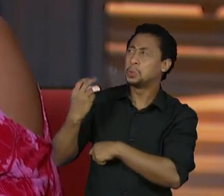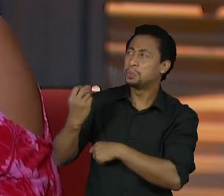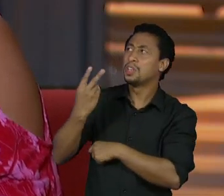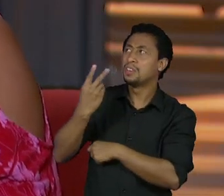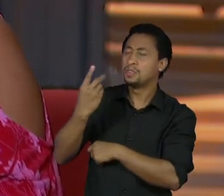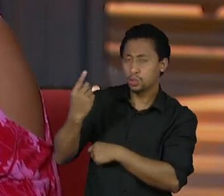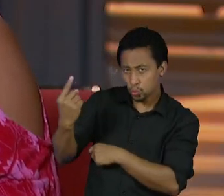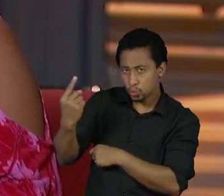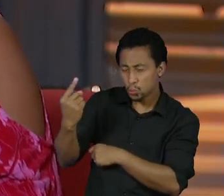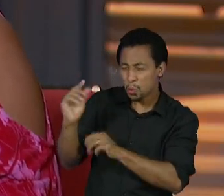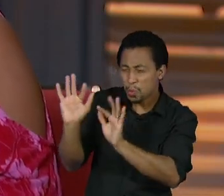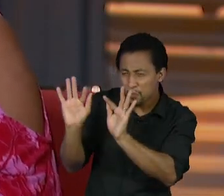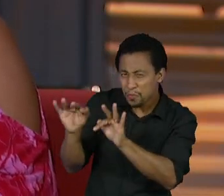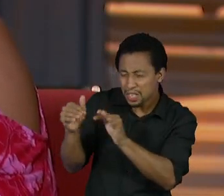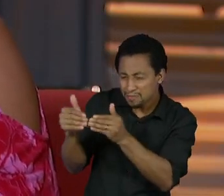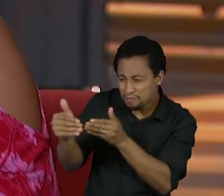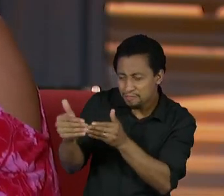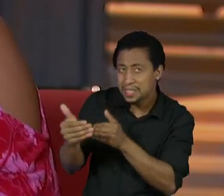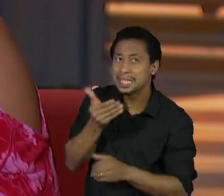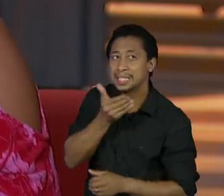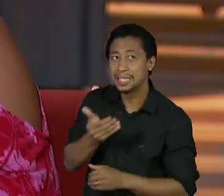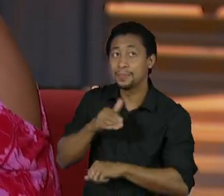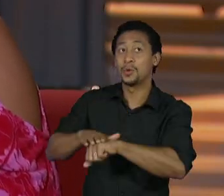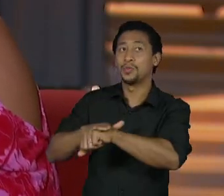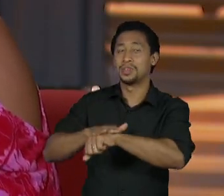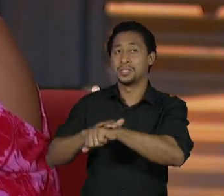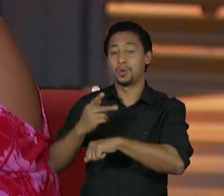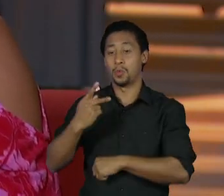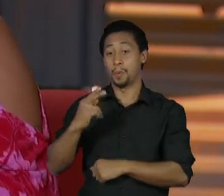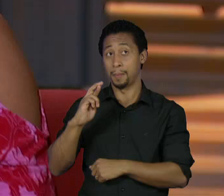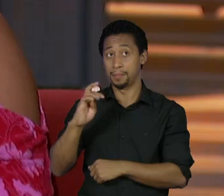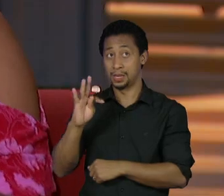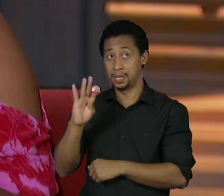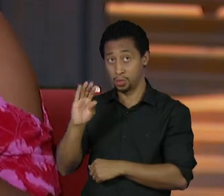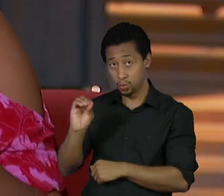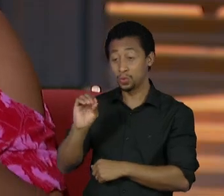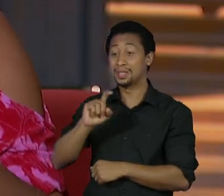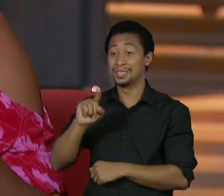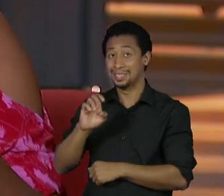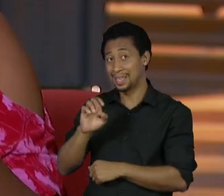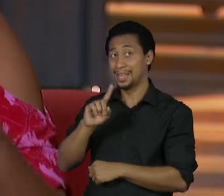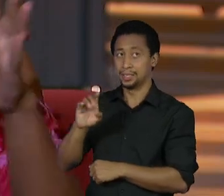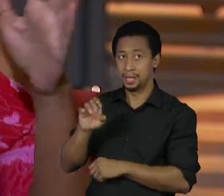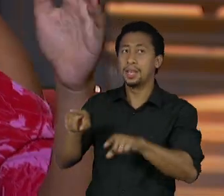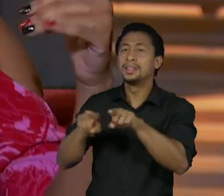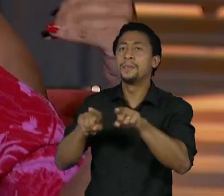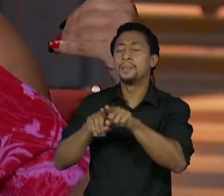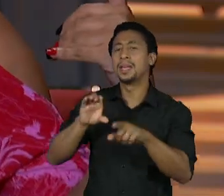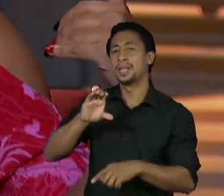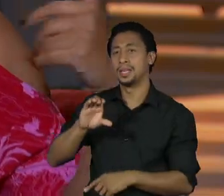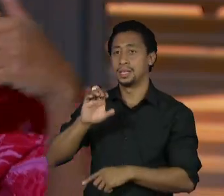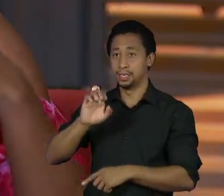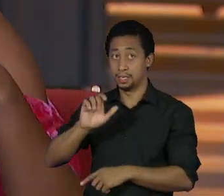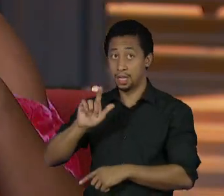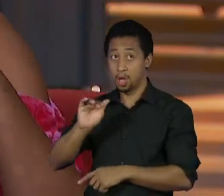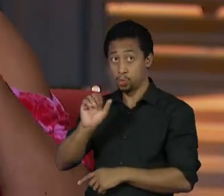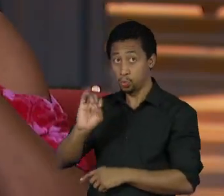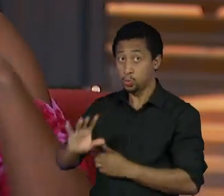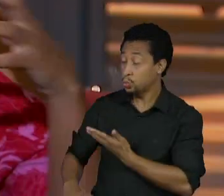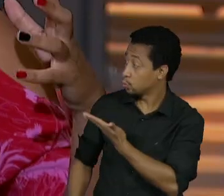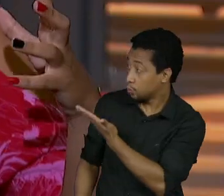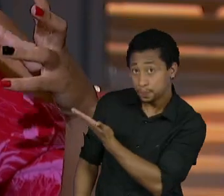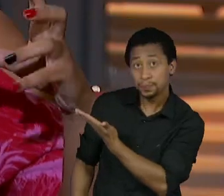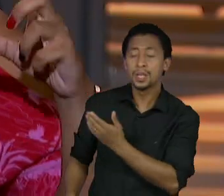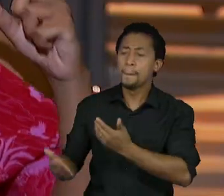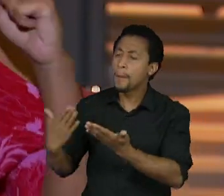Preto Zezé, presidente da CUFA, e o Celso Ataíde, a gente estava na semana, acho que era segunda-feira, e no final de semana tinha acabado de acontecer